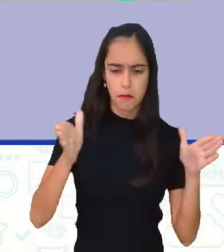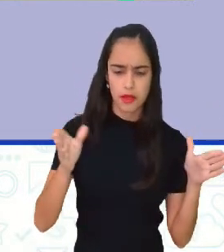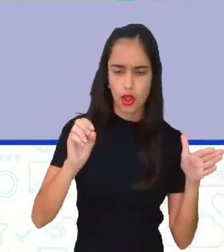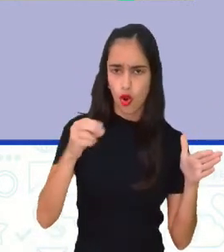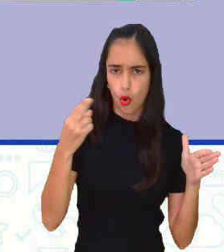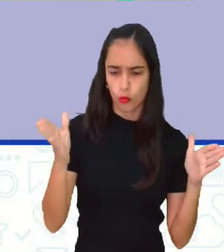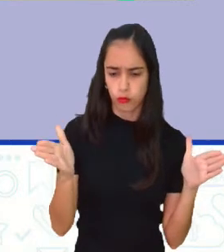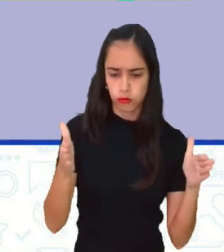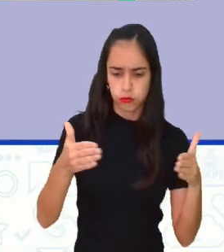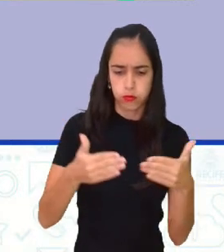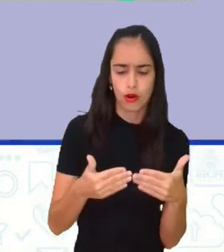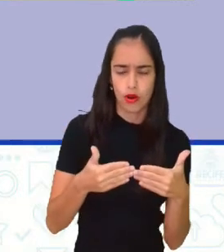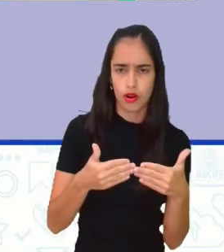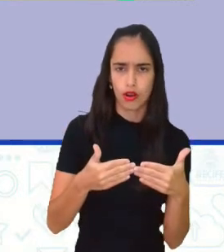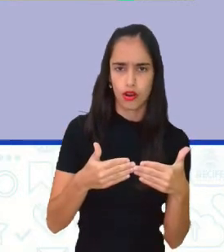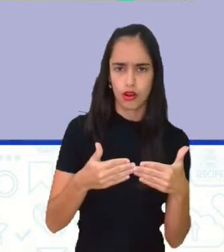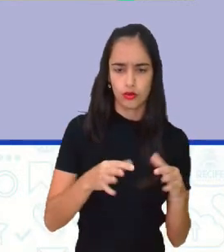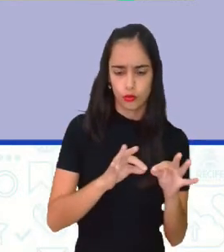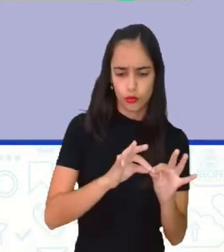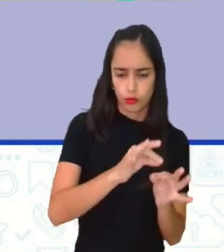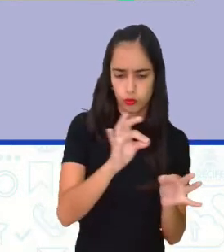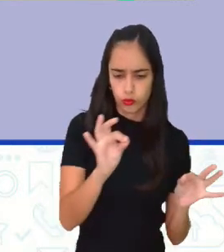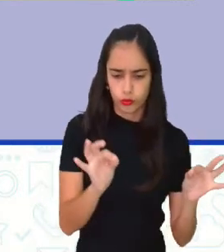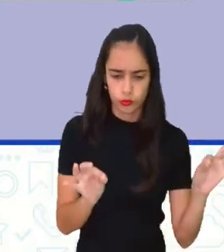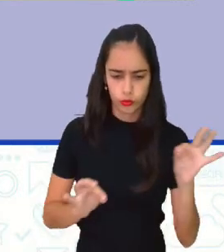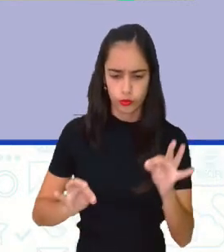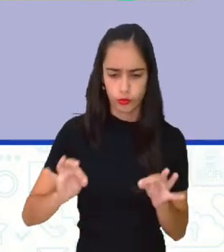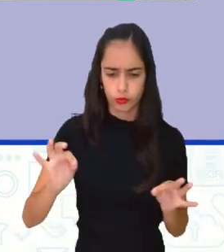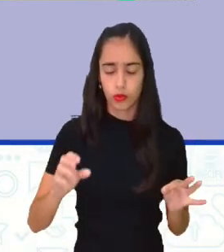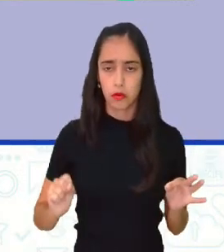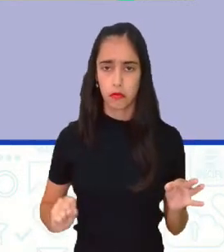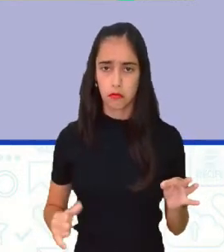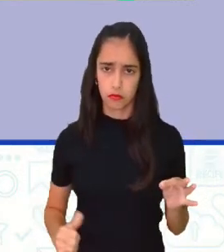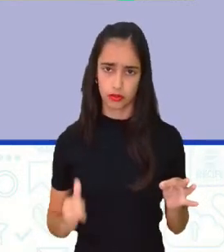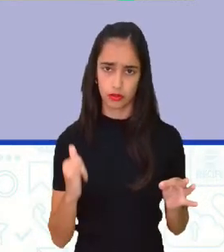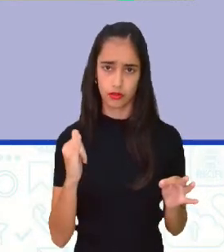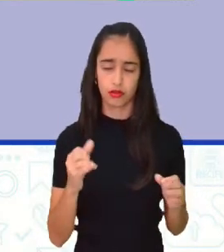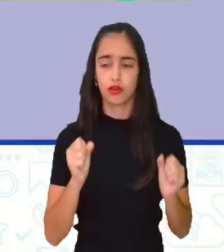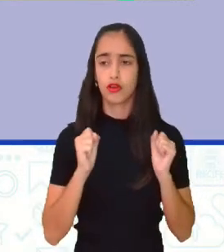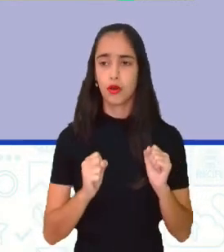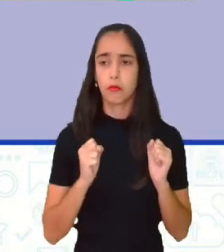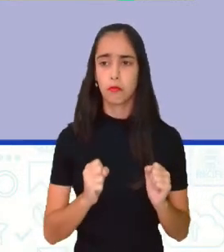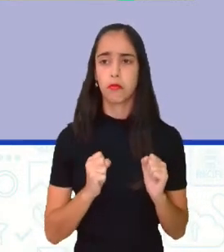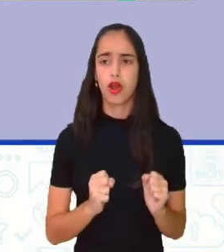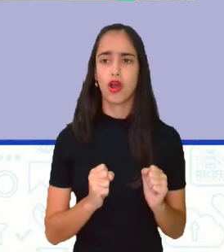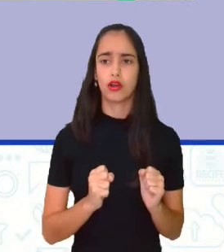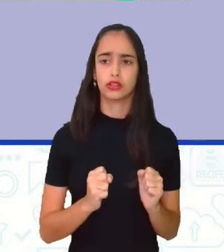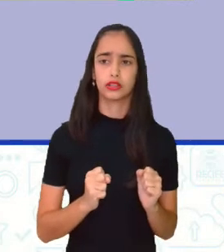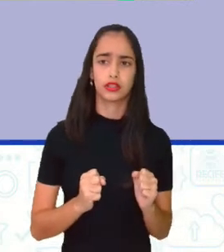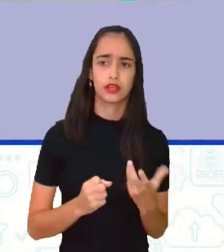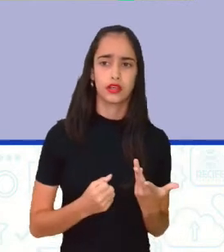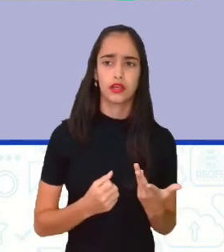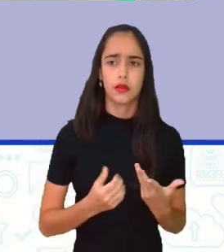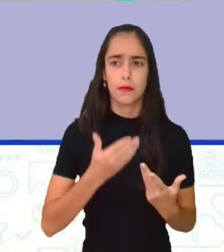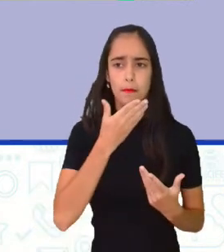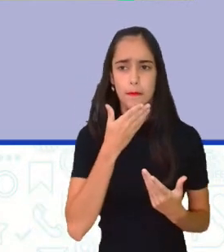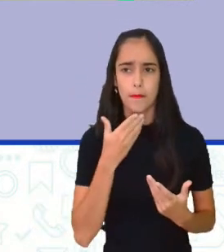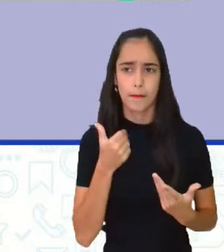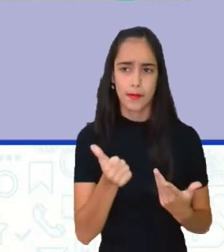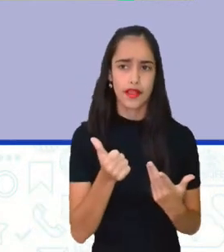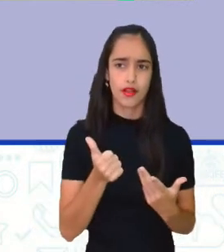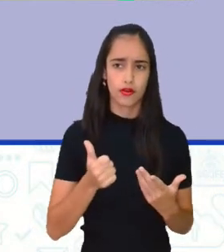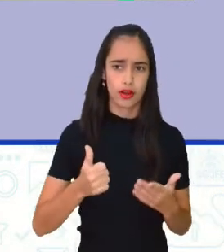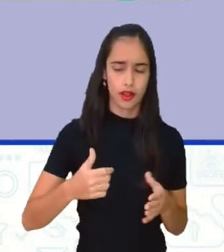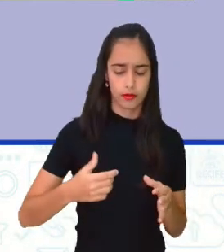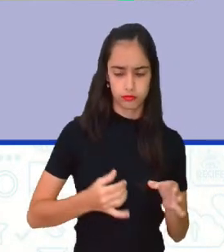circuito, podendo permitir ou interromper o fluxo de corrente elétrica. Mesmo ele vindo em diferentes